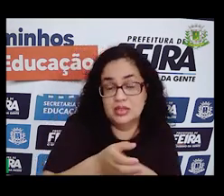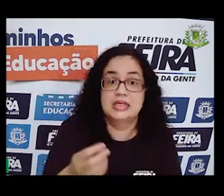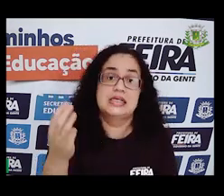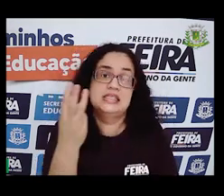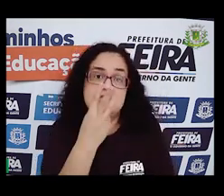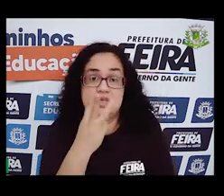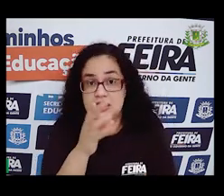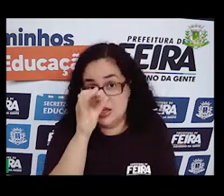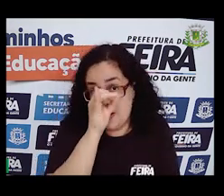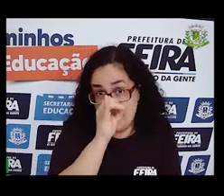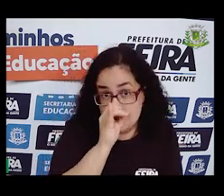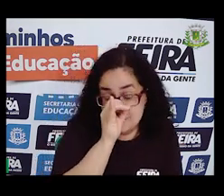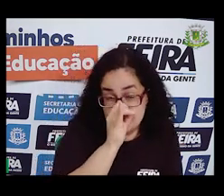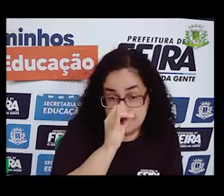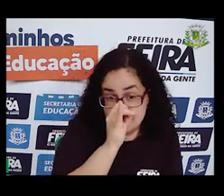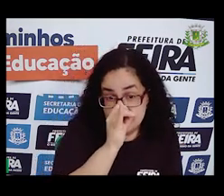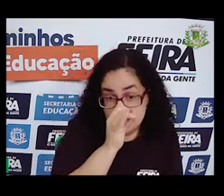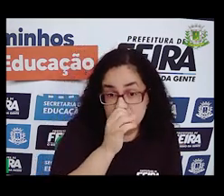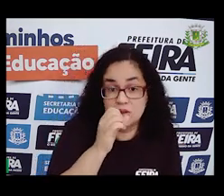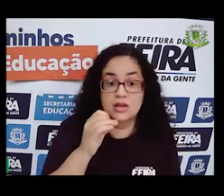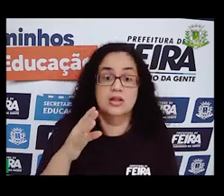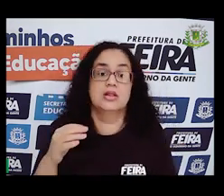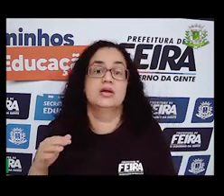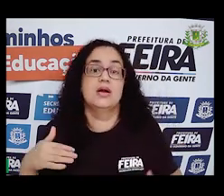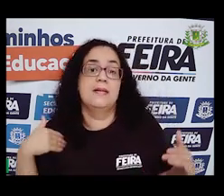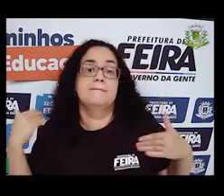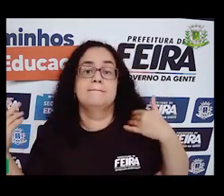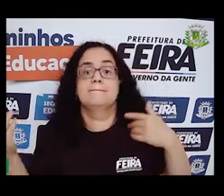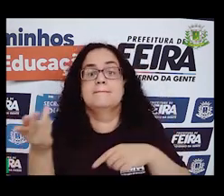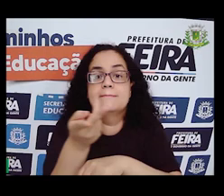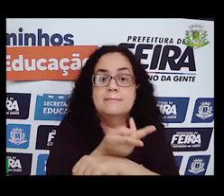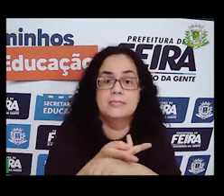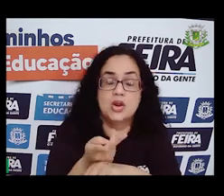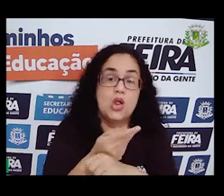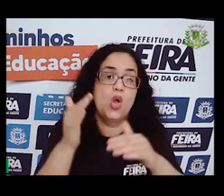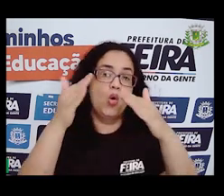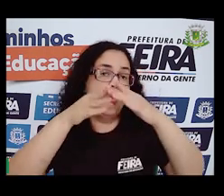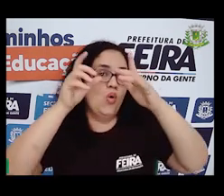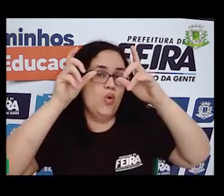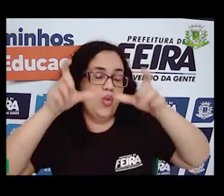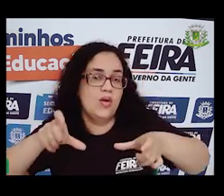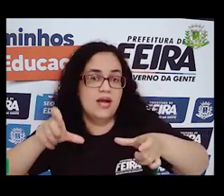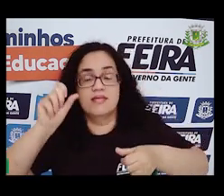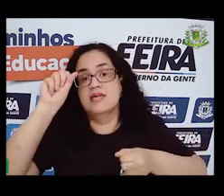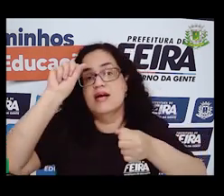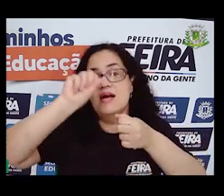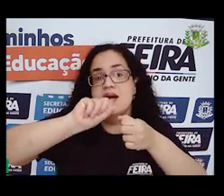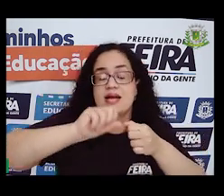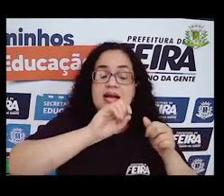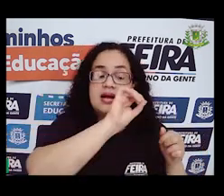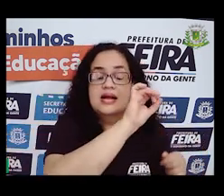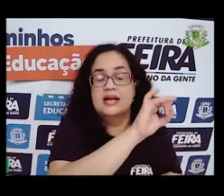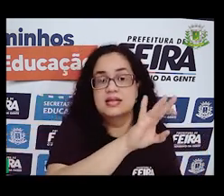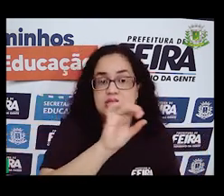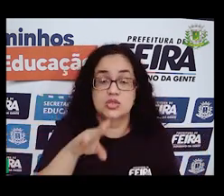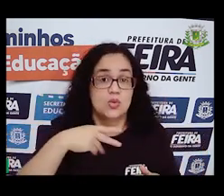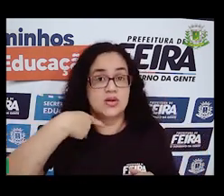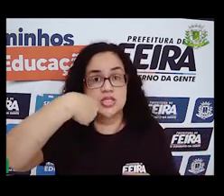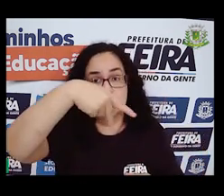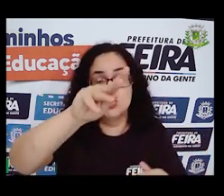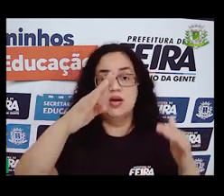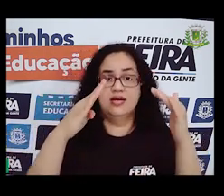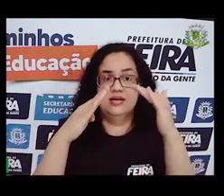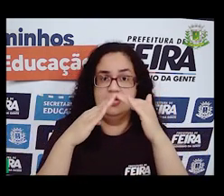três porquinhos partiram para o bosque em busca de um bom lugar para construir, cada um, a